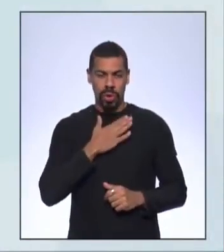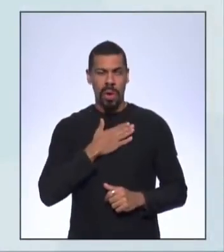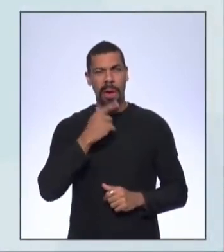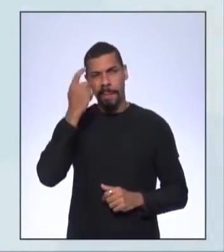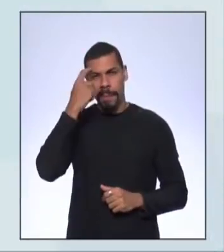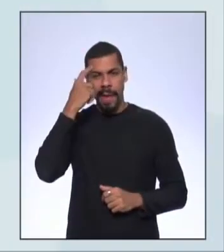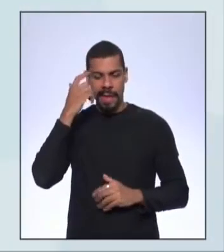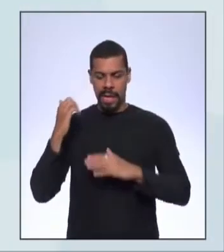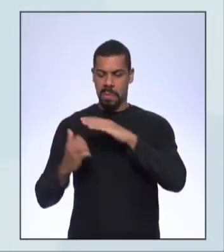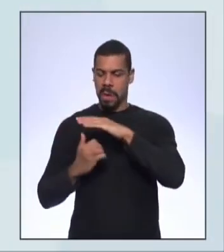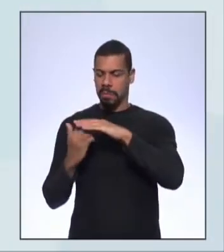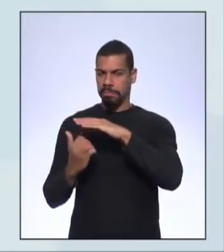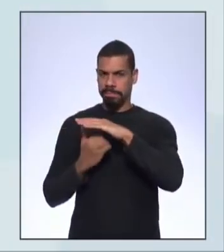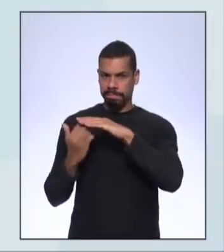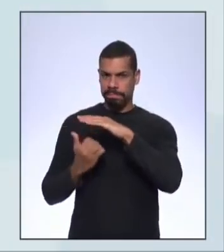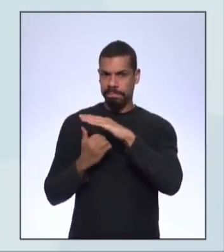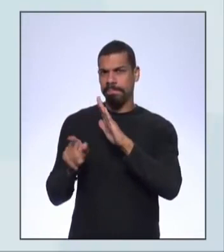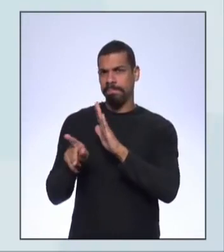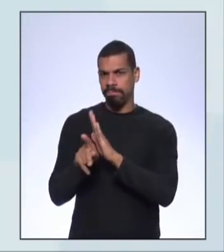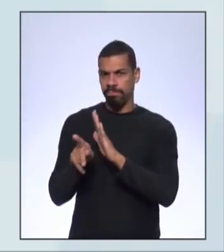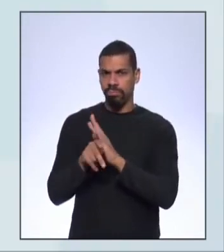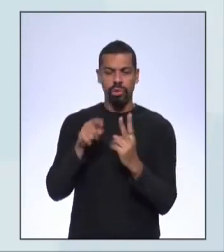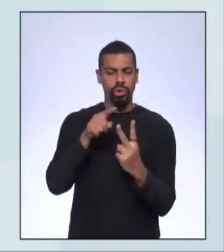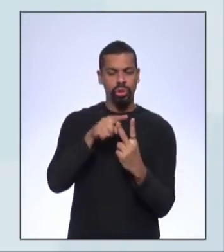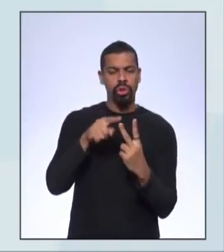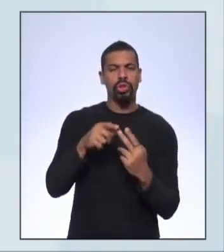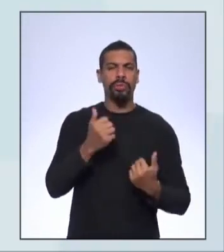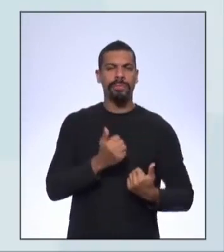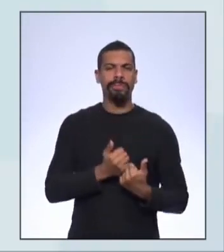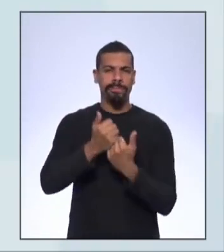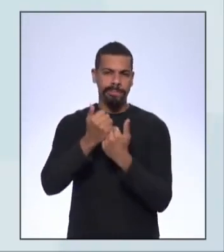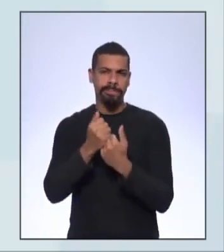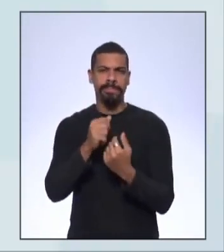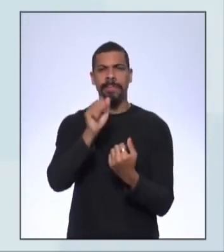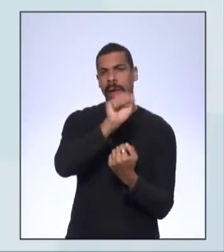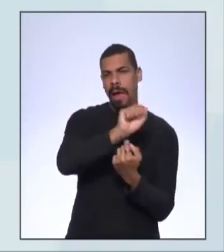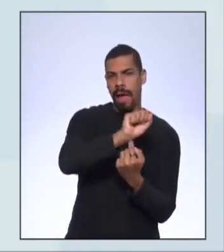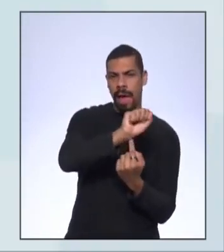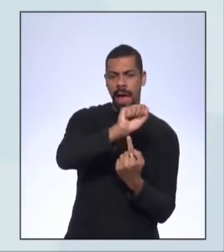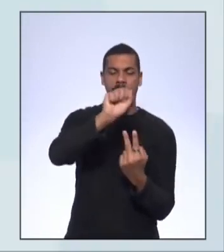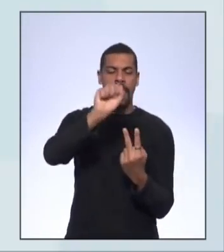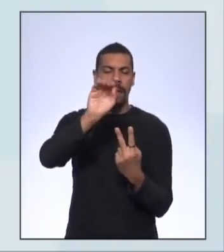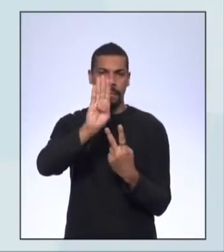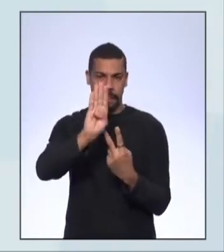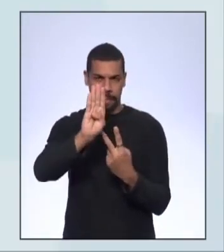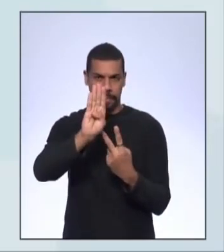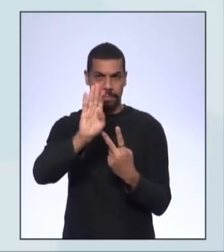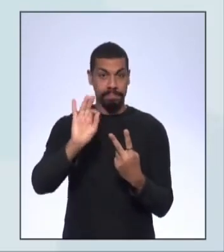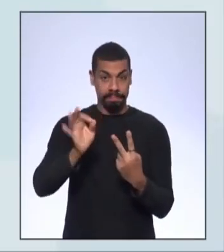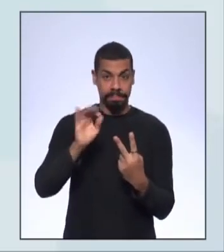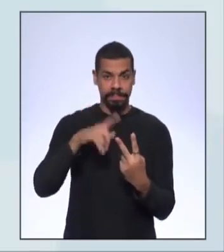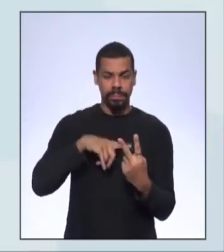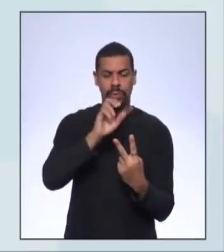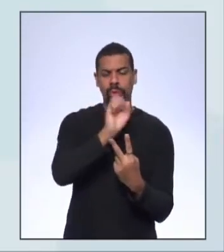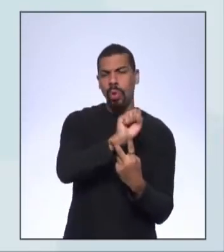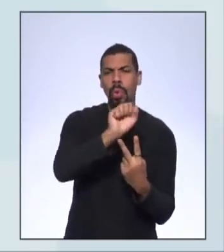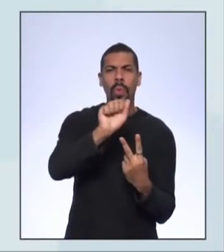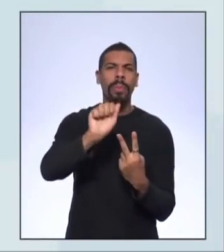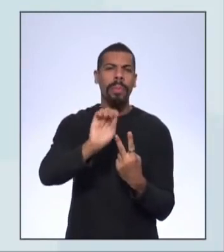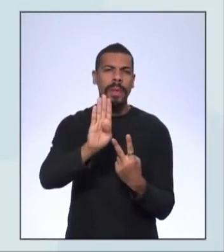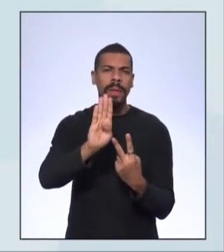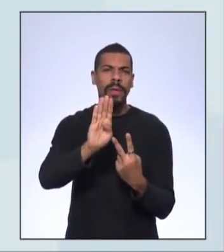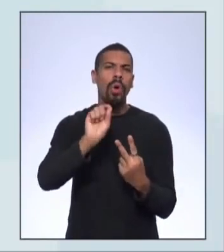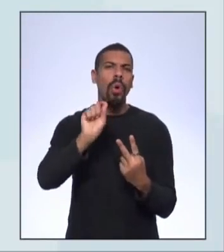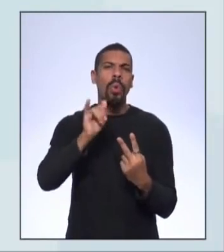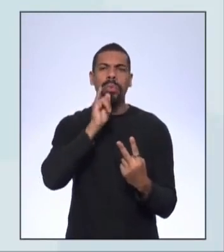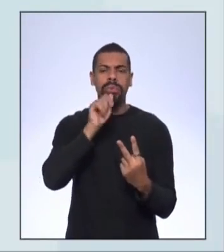uma empresa, um sócio A e um sócio B, somando os dois tem que dar o lucro, quanto cada um recebeu. Só